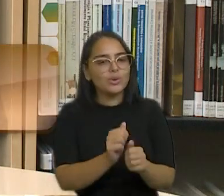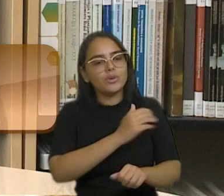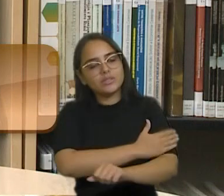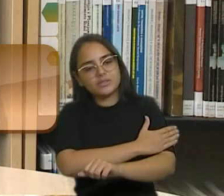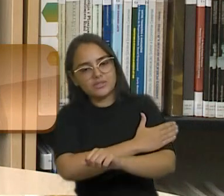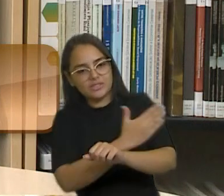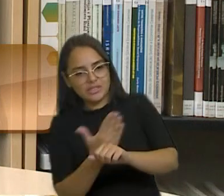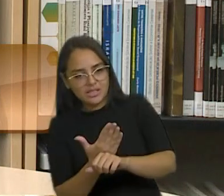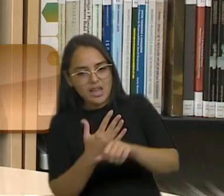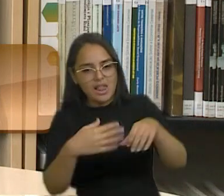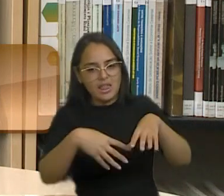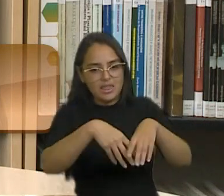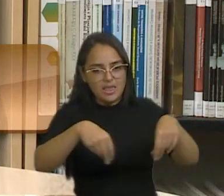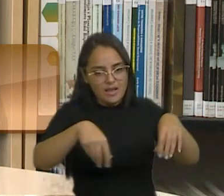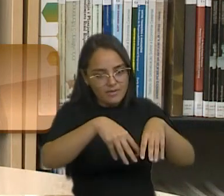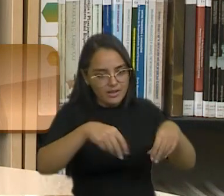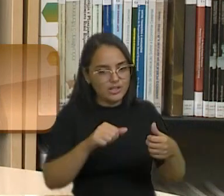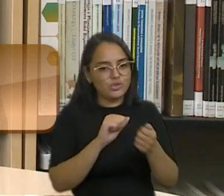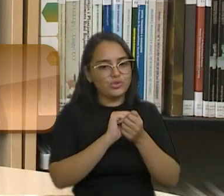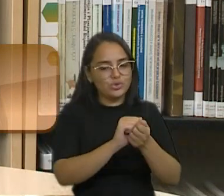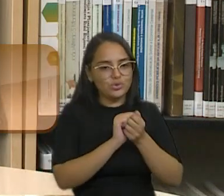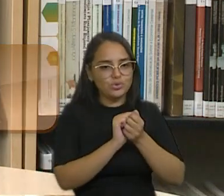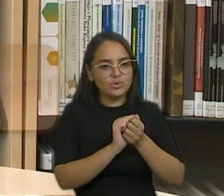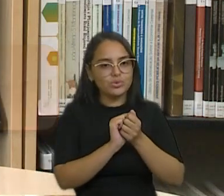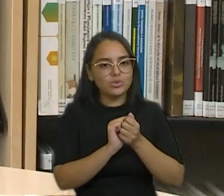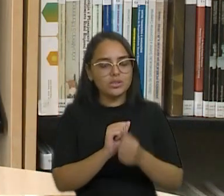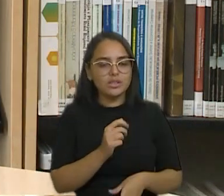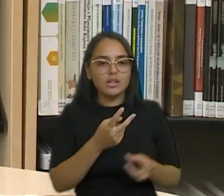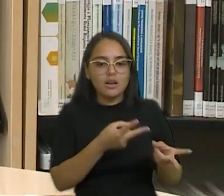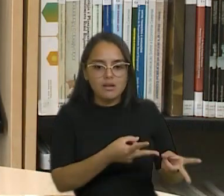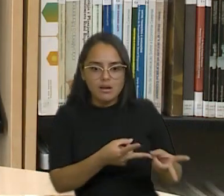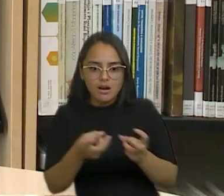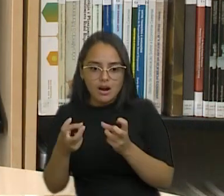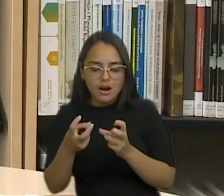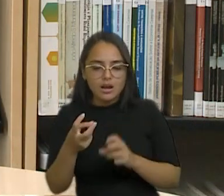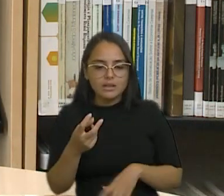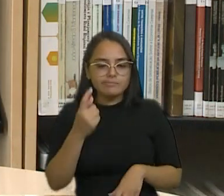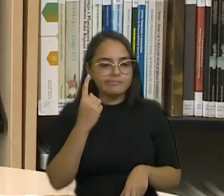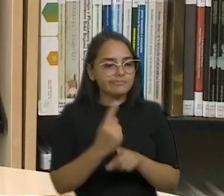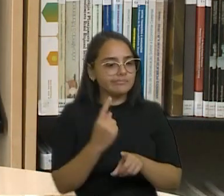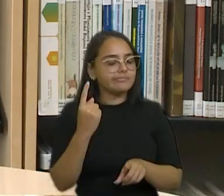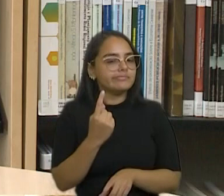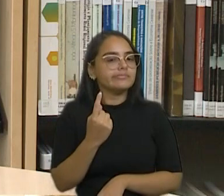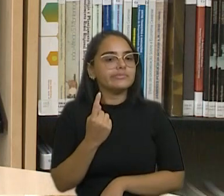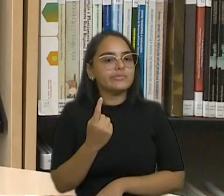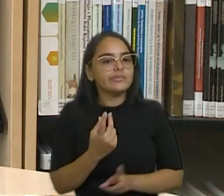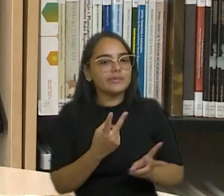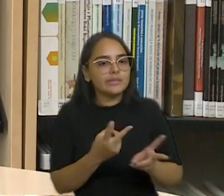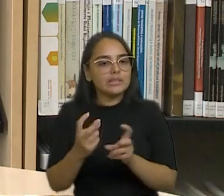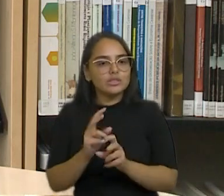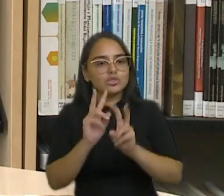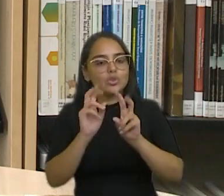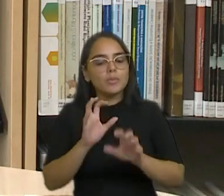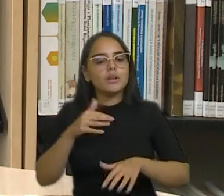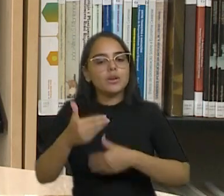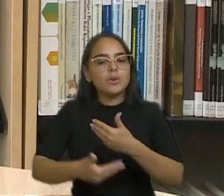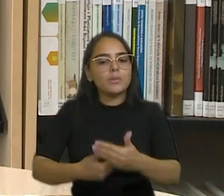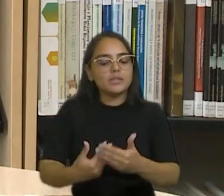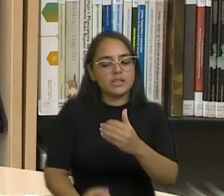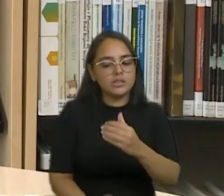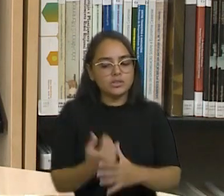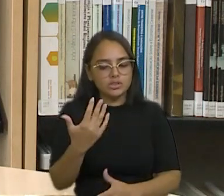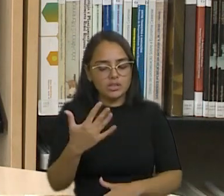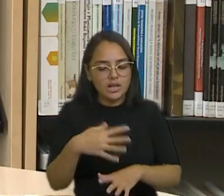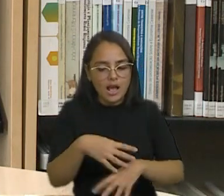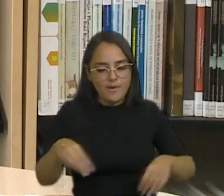comigo na farinhada, né, conosco, e ela constatou, né, aquele processo produtivo tão